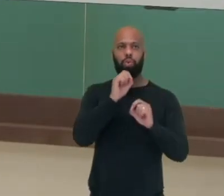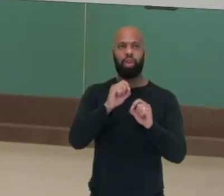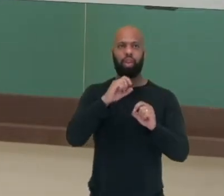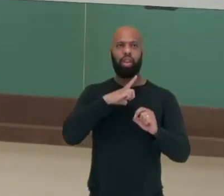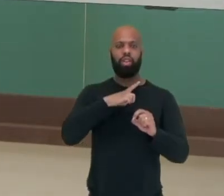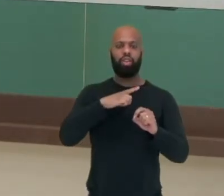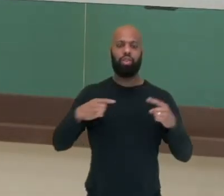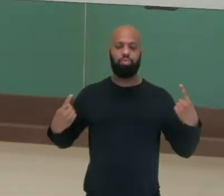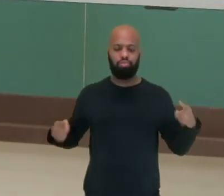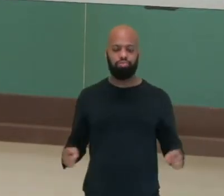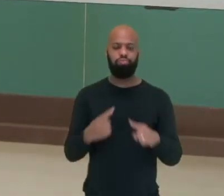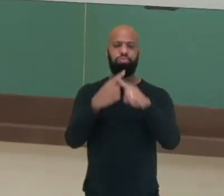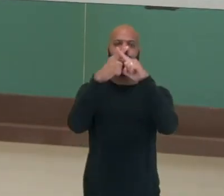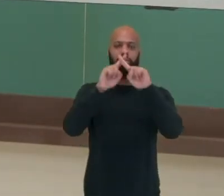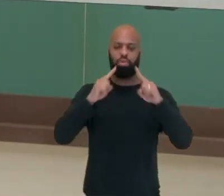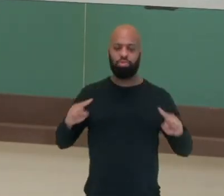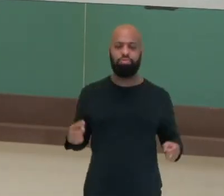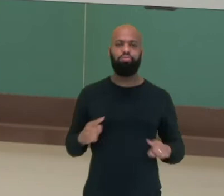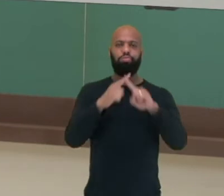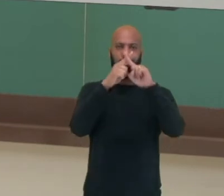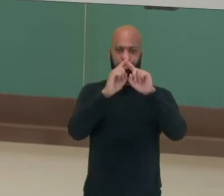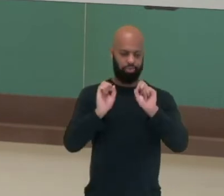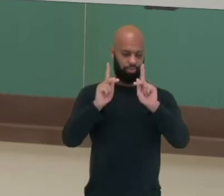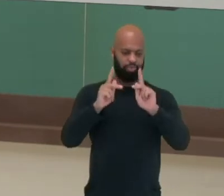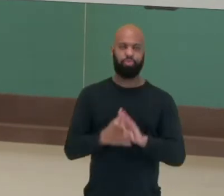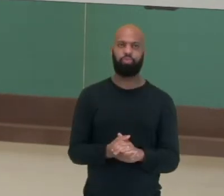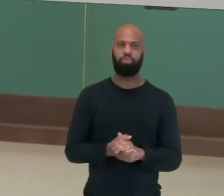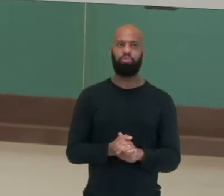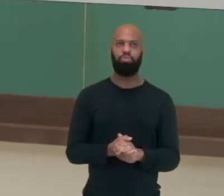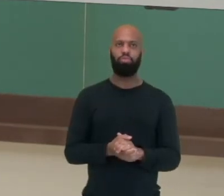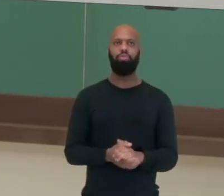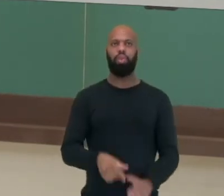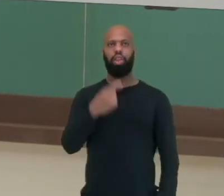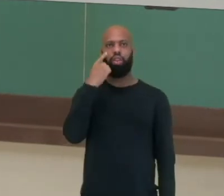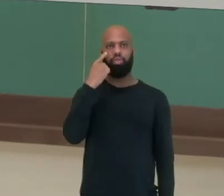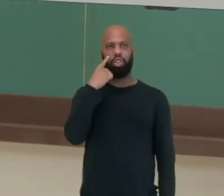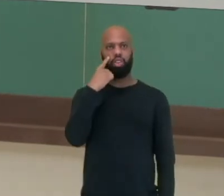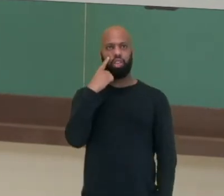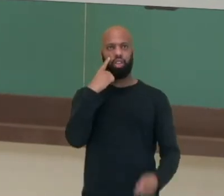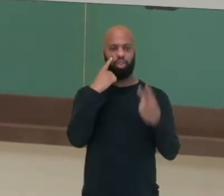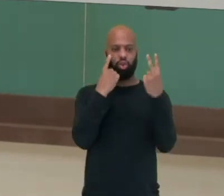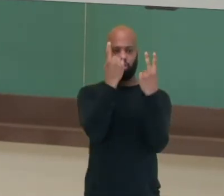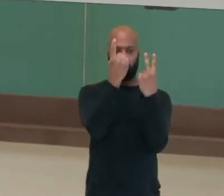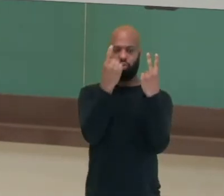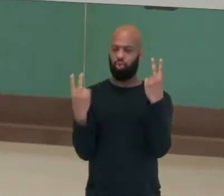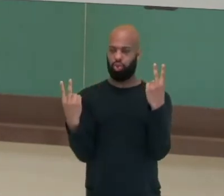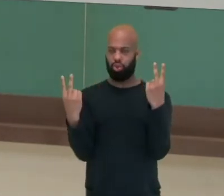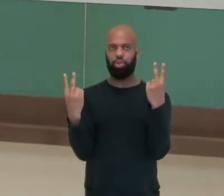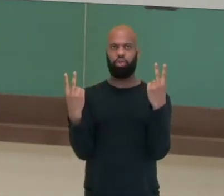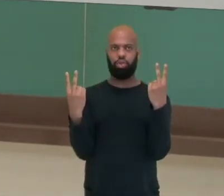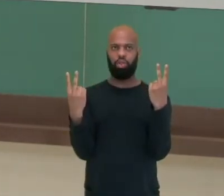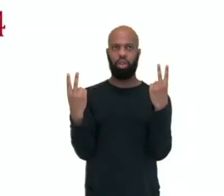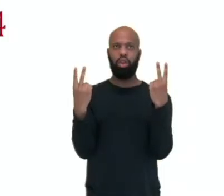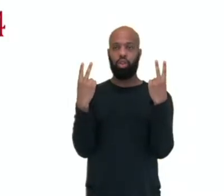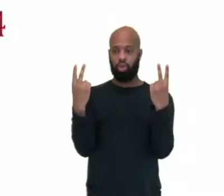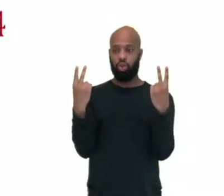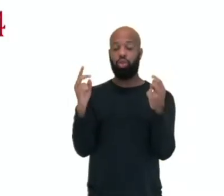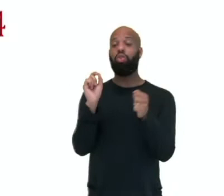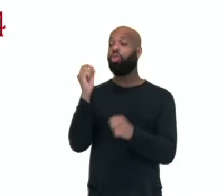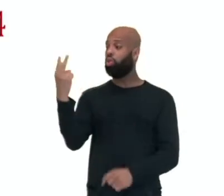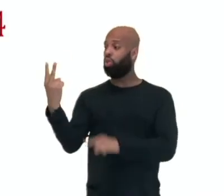Assim, ó. Certo? Começamos aqui. 2 elevado na 1 é 2. O 2 estará multiplicando